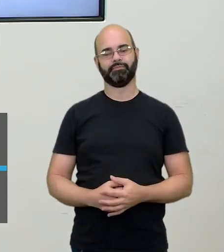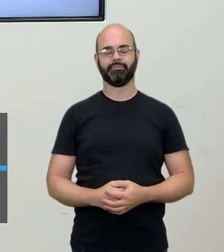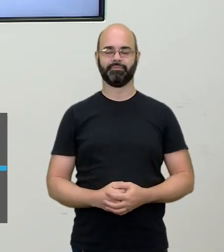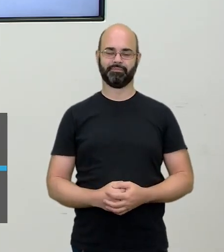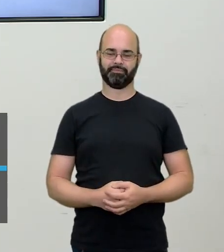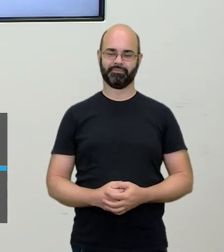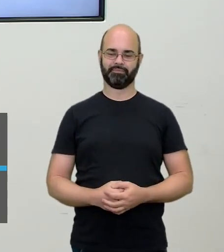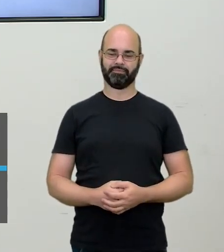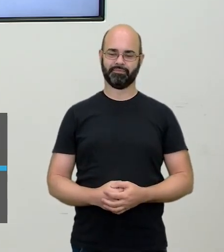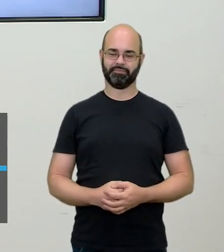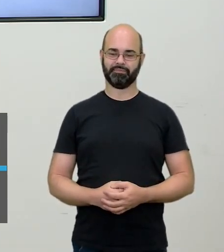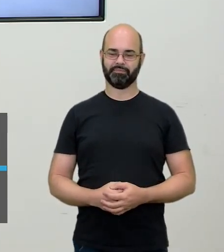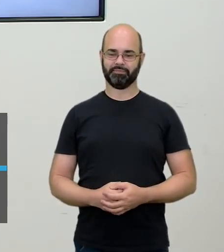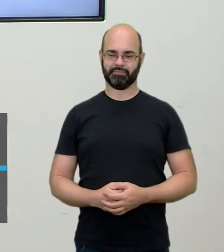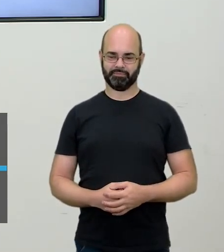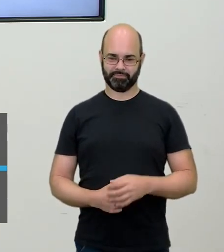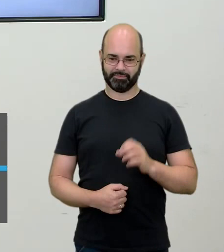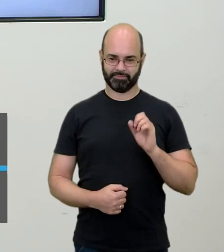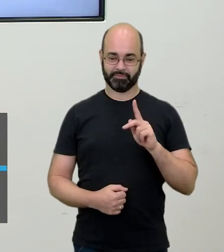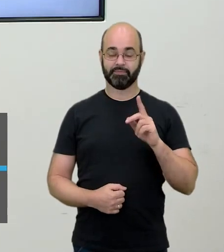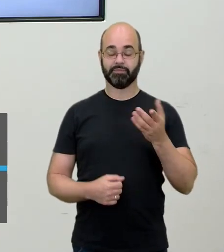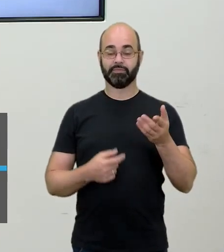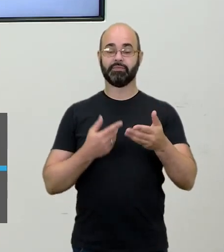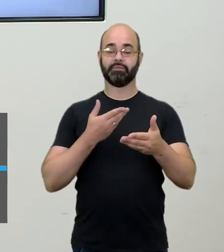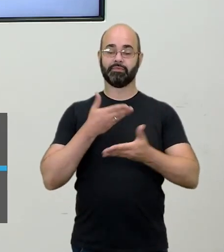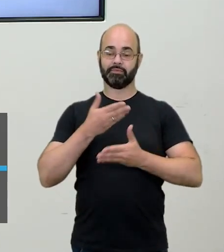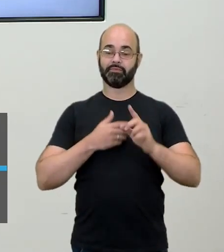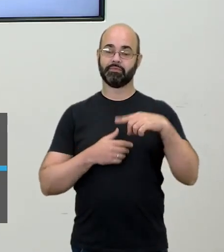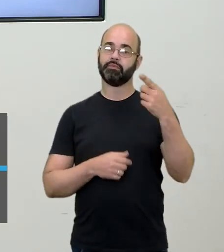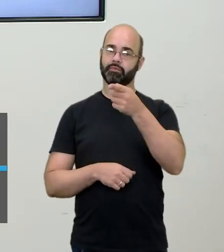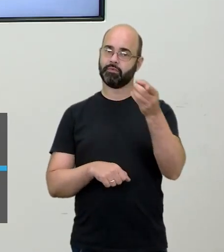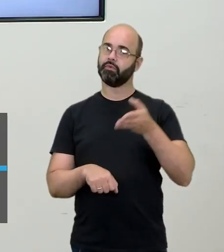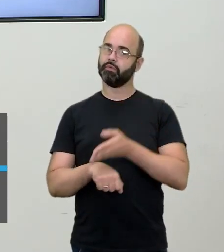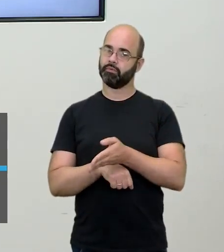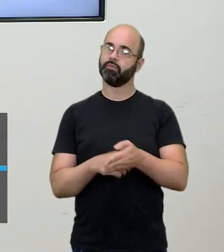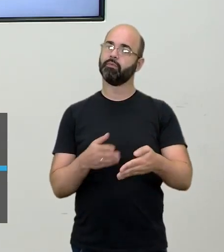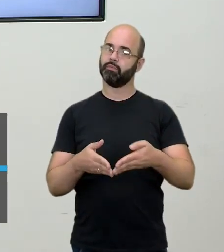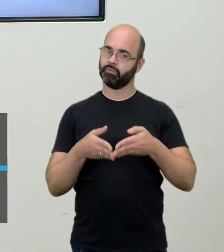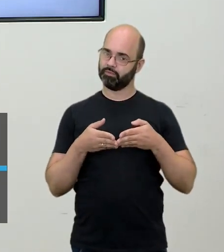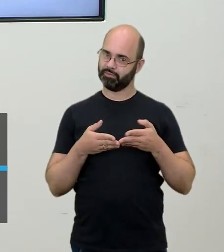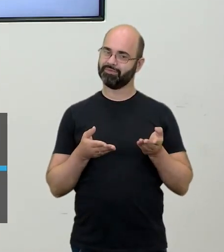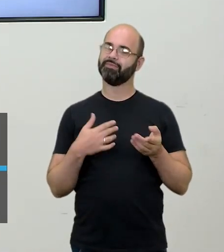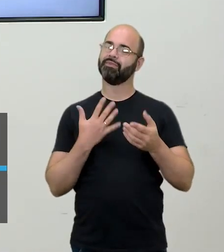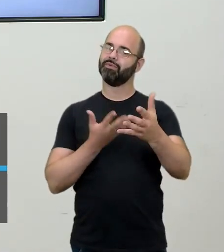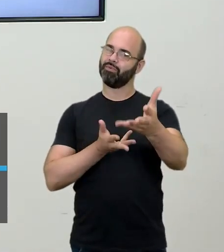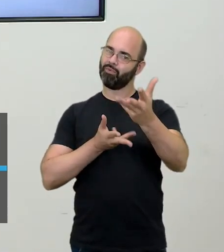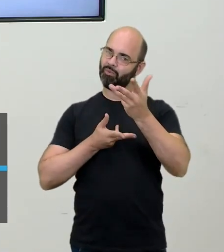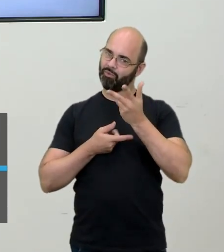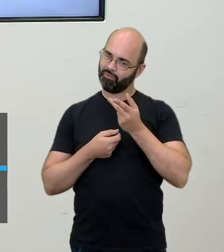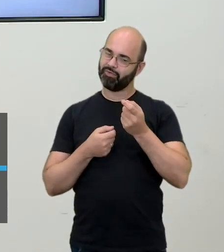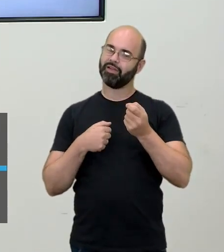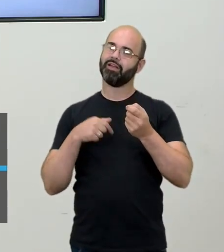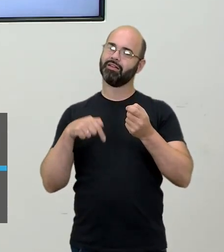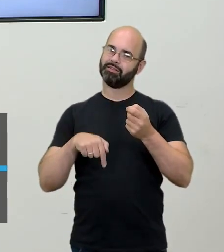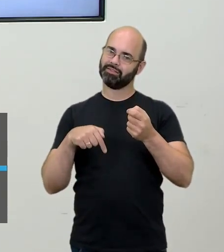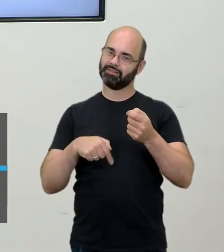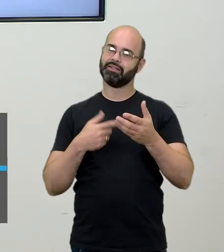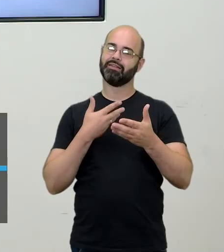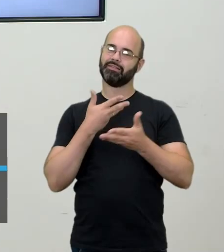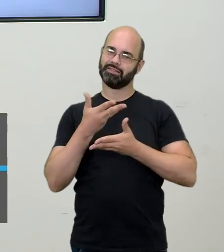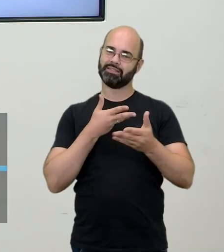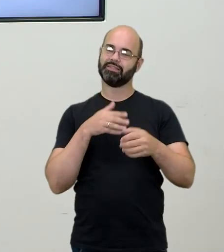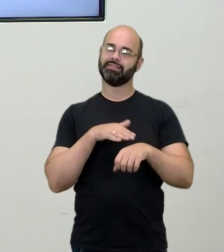aí. Depois da interação, espero que vocês participem, fica o convite aí para interagirem, tá ok? A gente volta